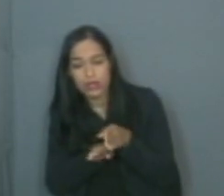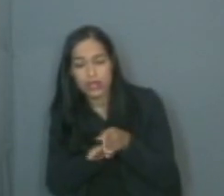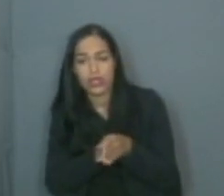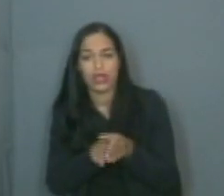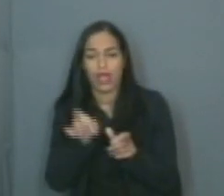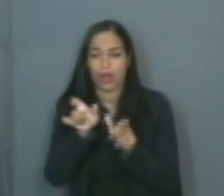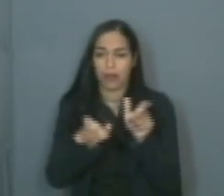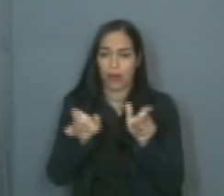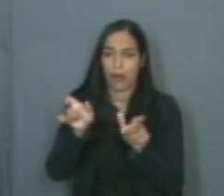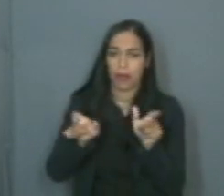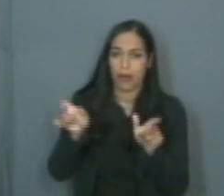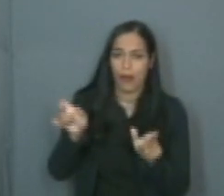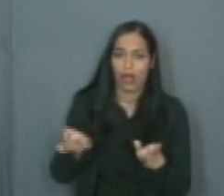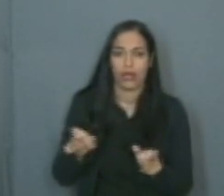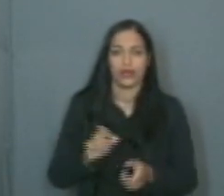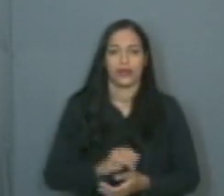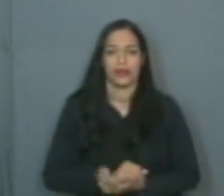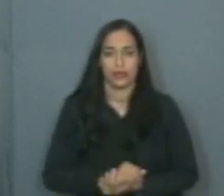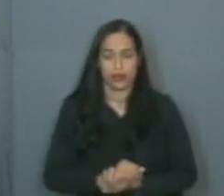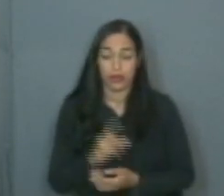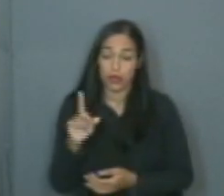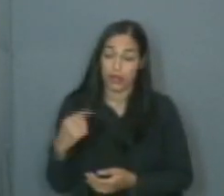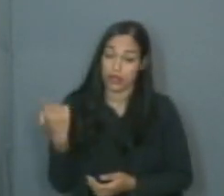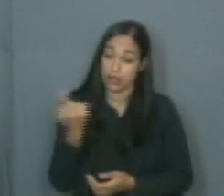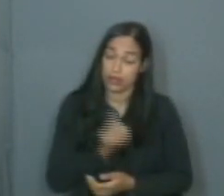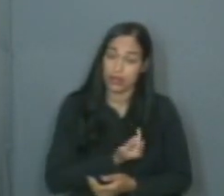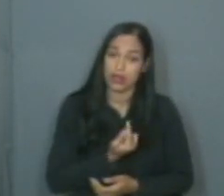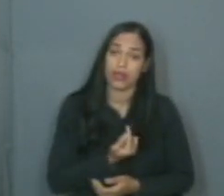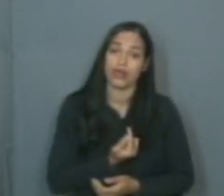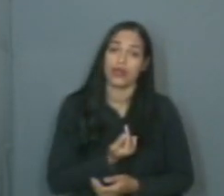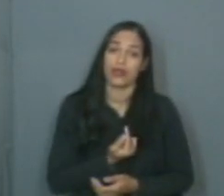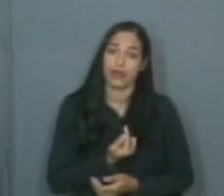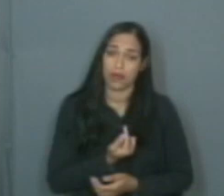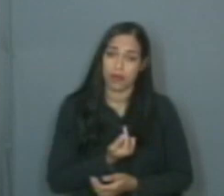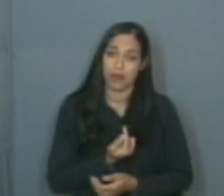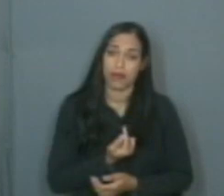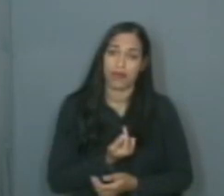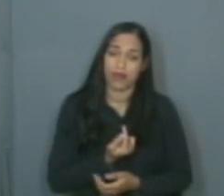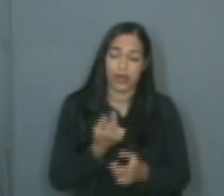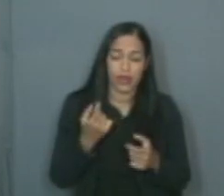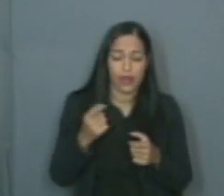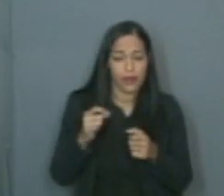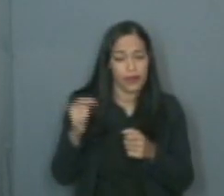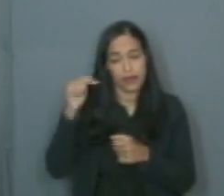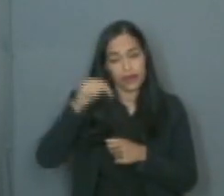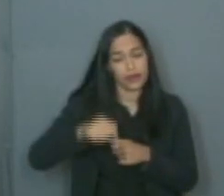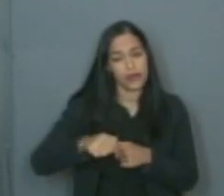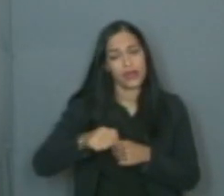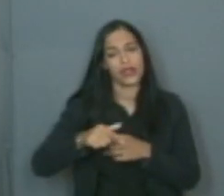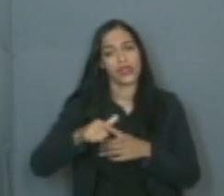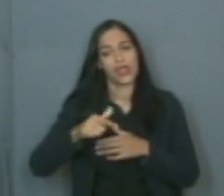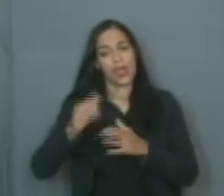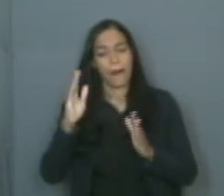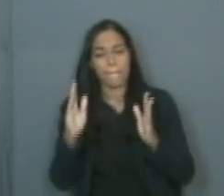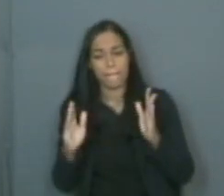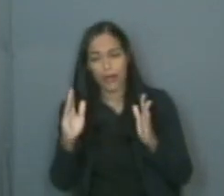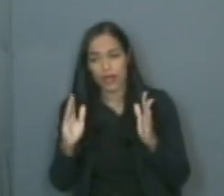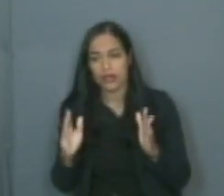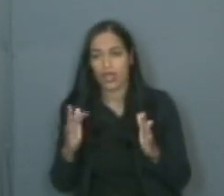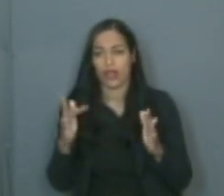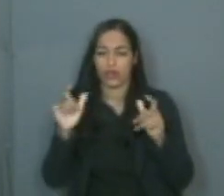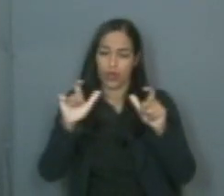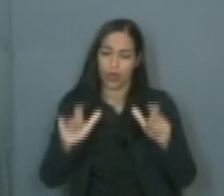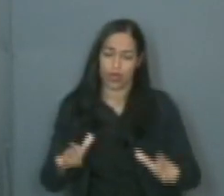os pares, para que a gente venha fazer o que a gente foi eleito, num ambiente saudável,